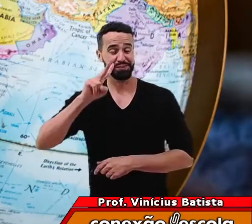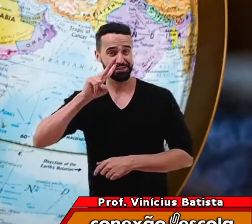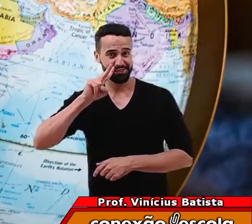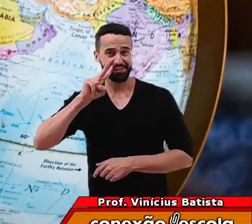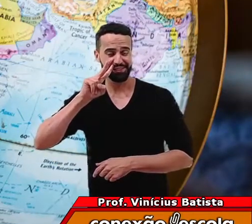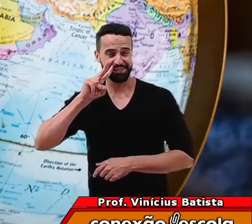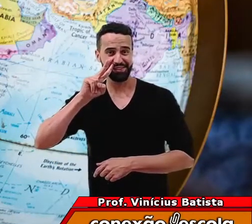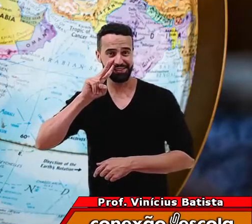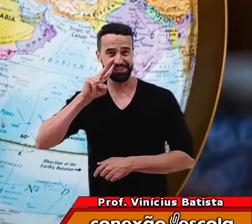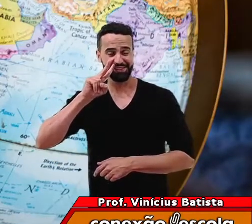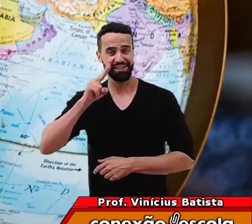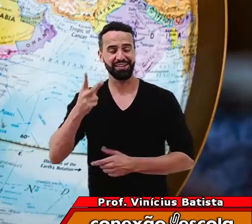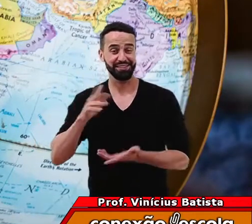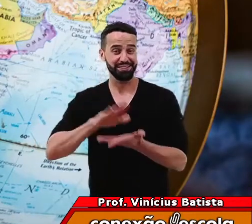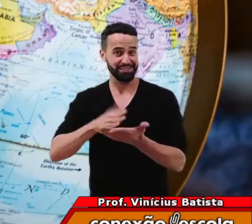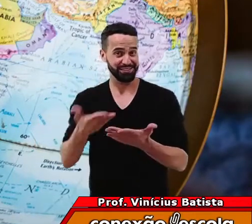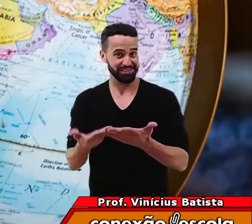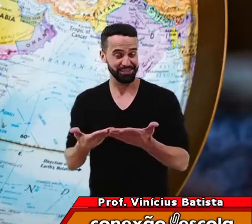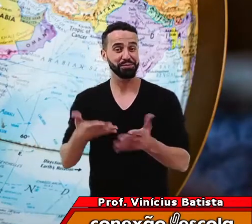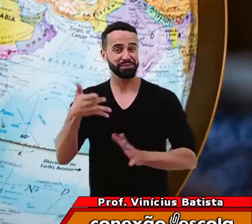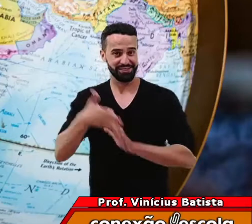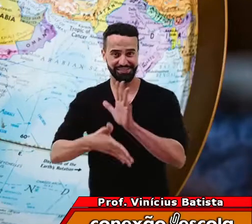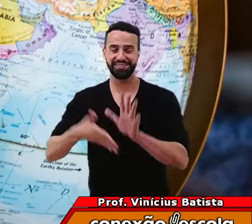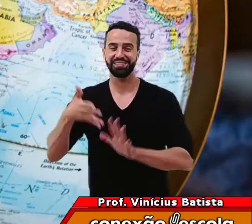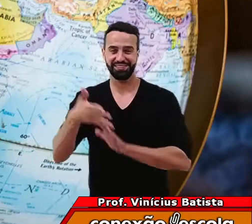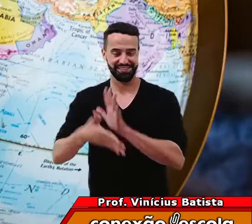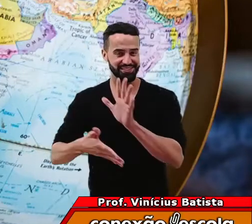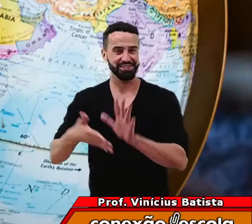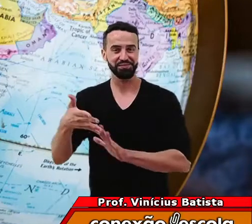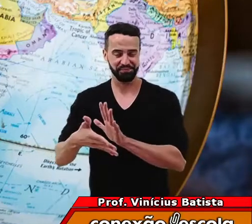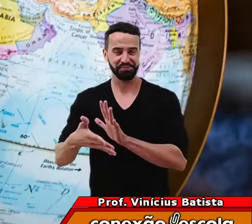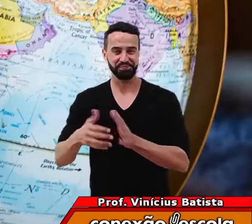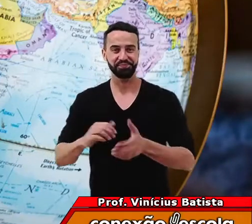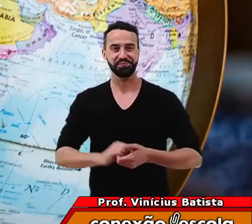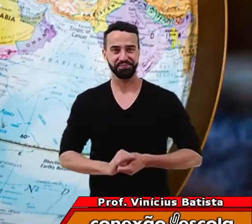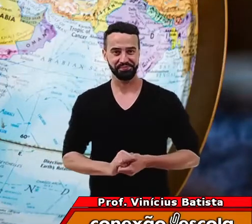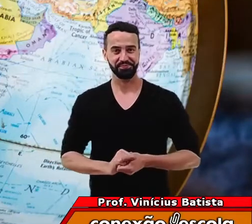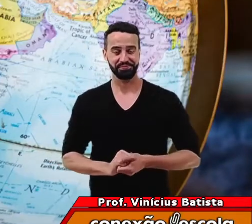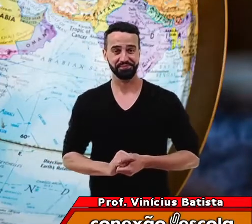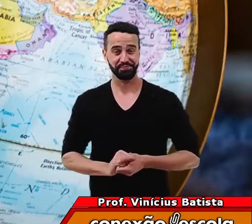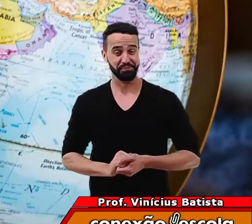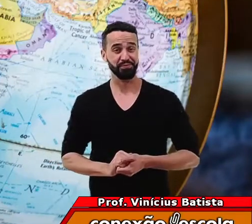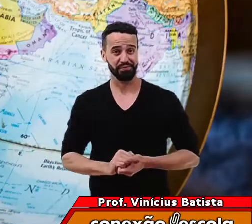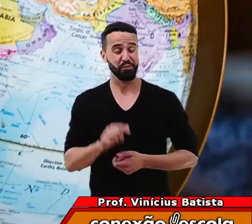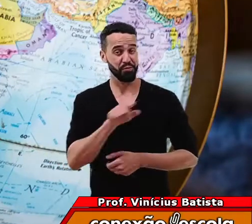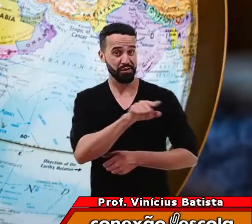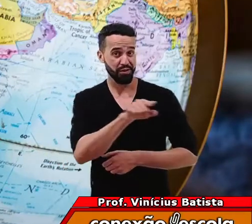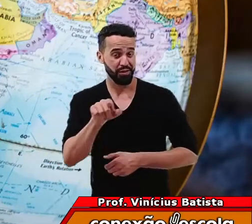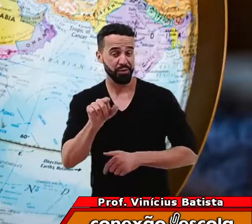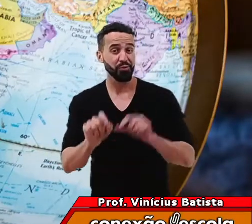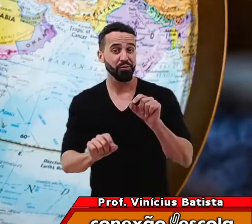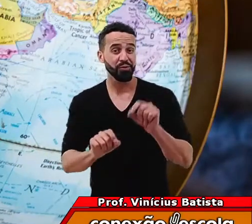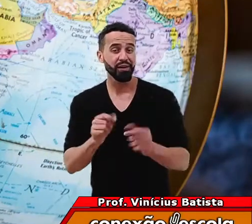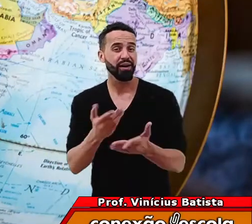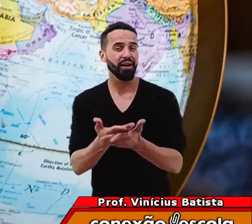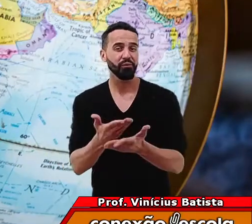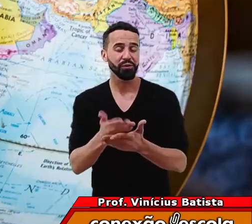Vinícius na língua de sinais. Meus queridos, a nossa aula de hoje é